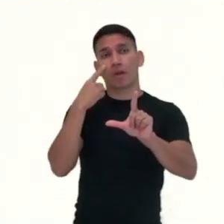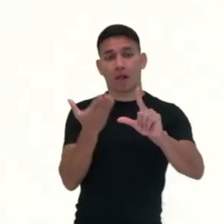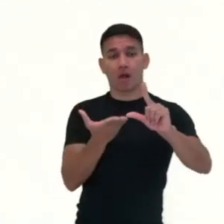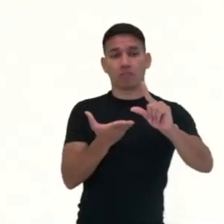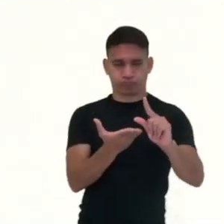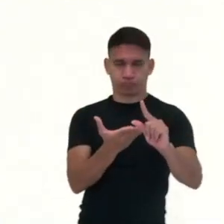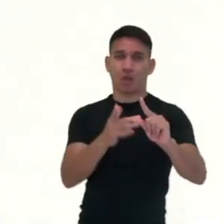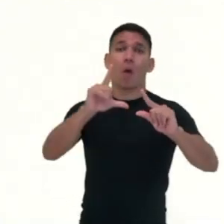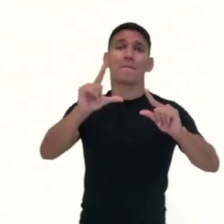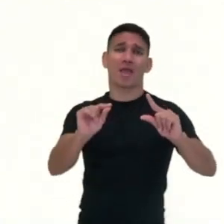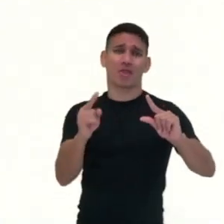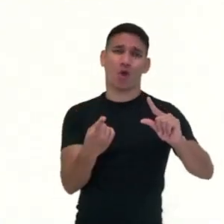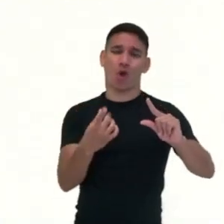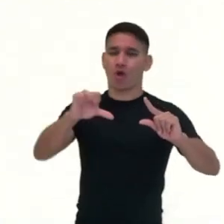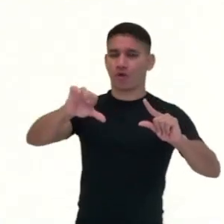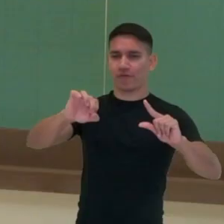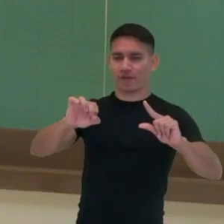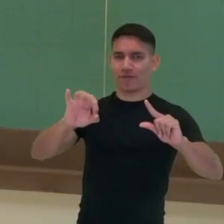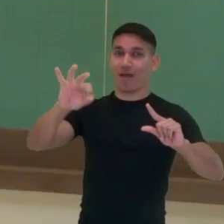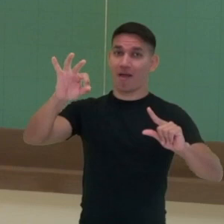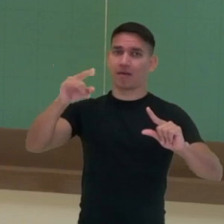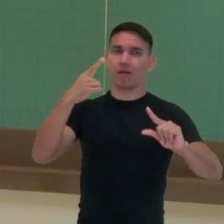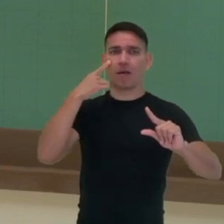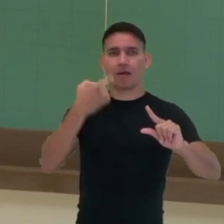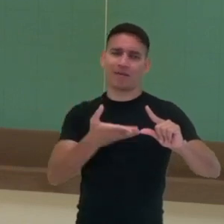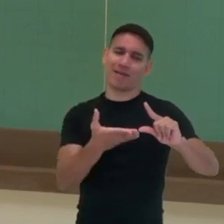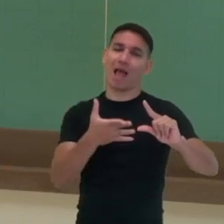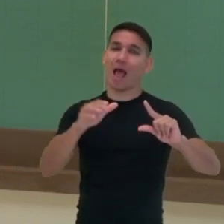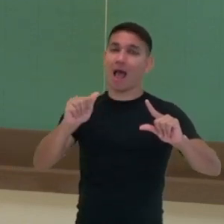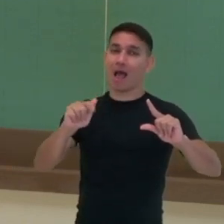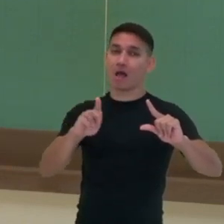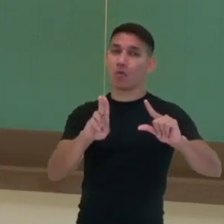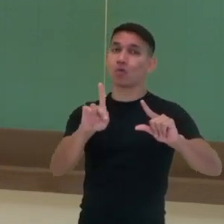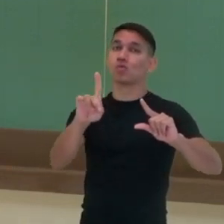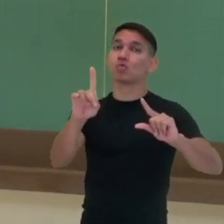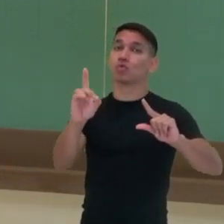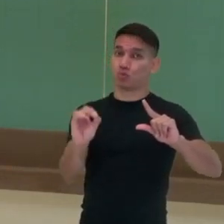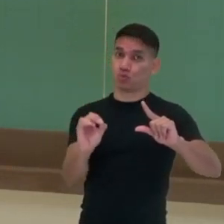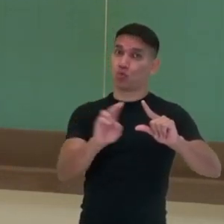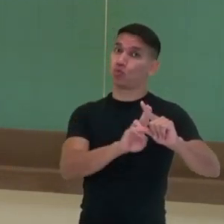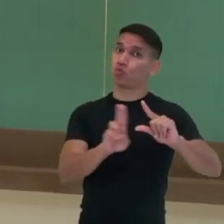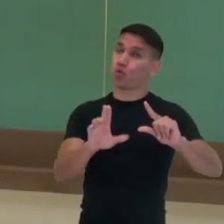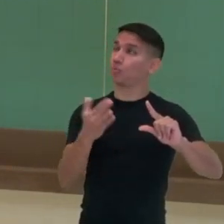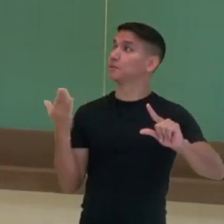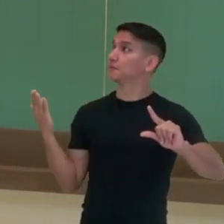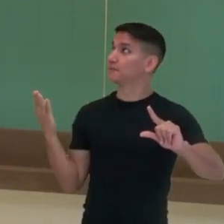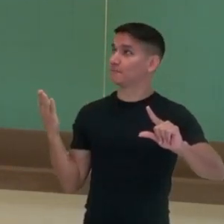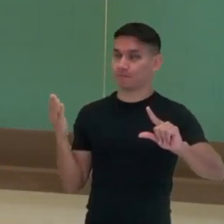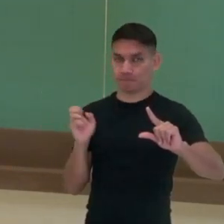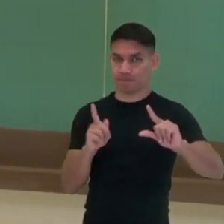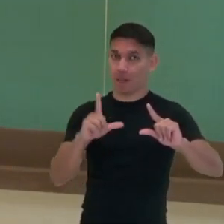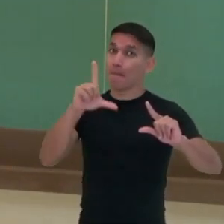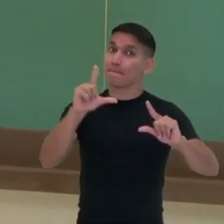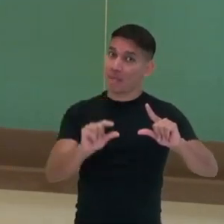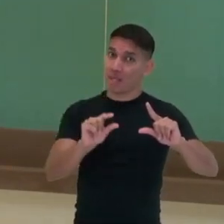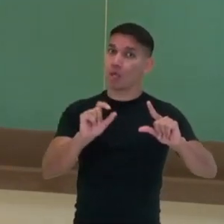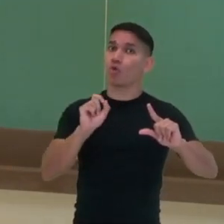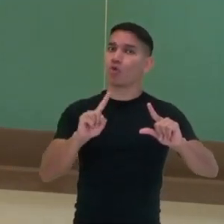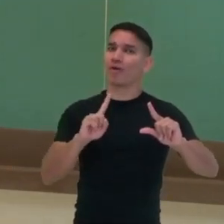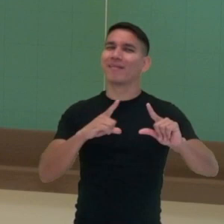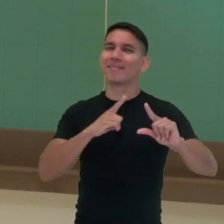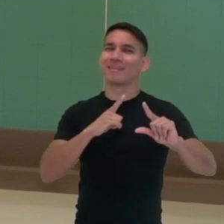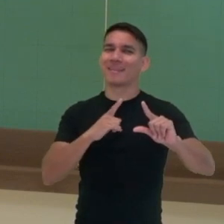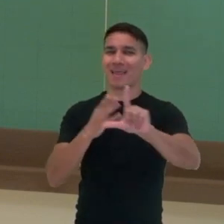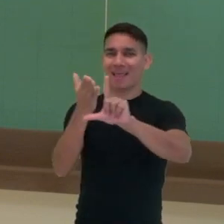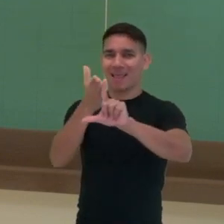um ângulo menor do que 90 graus. Então, quando a gente fala, é um ângulo agudo, então tem que lembrar, ele é menor do que 90 graus, tá bom? Então, a gente tem o Lzinho lá